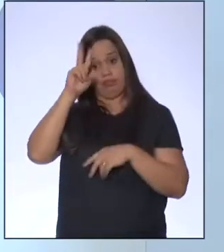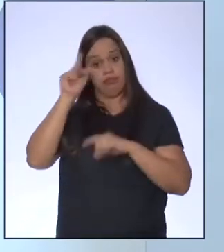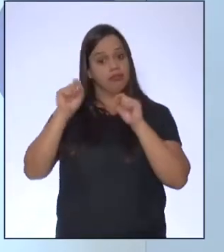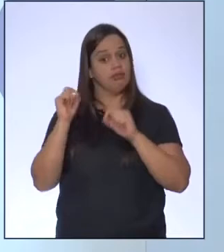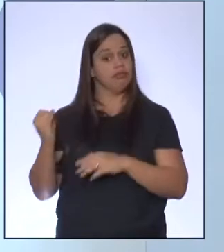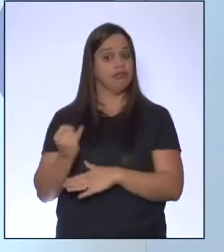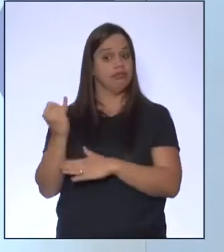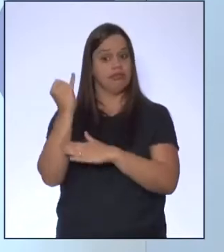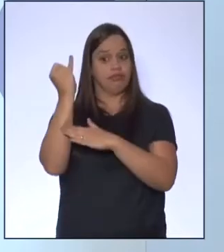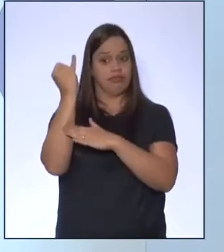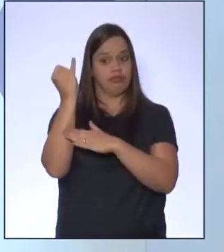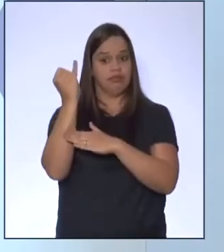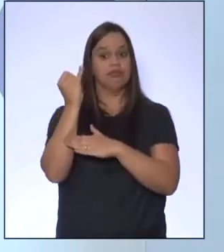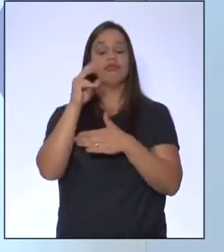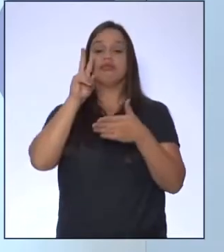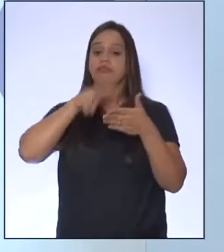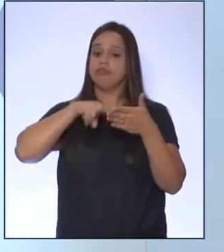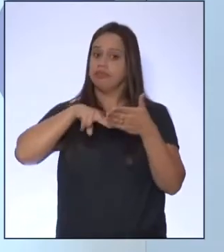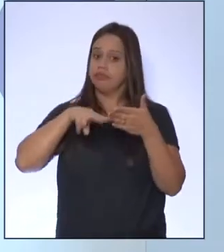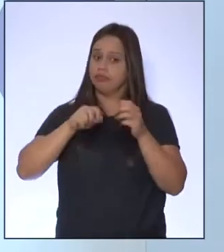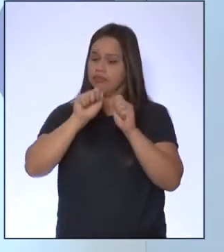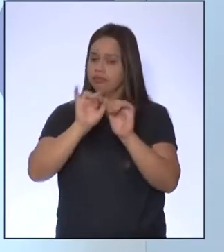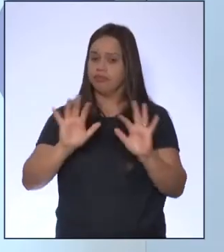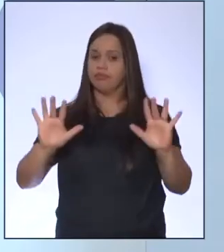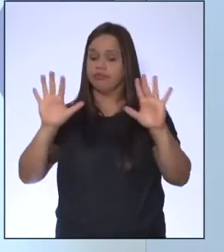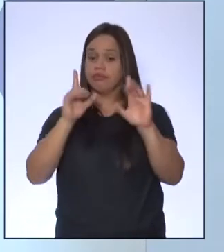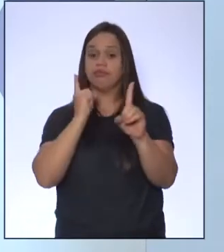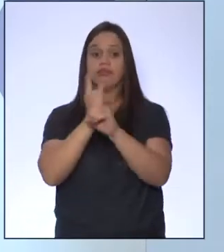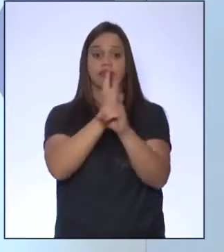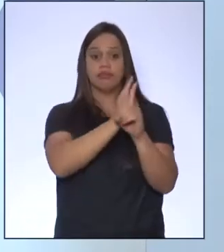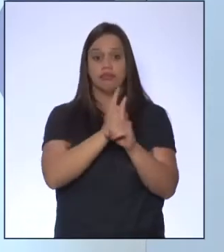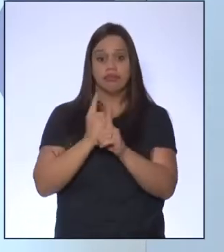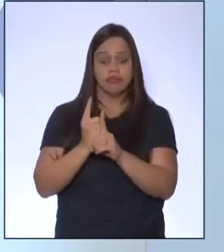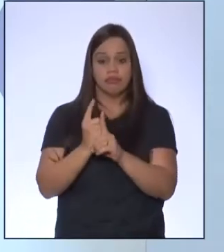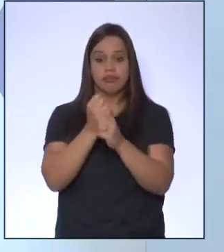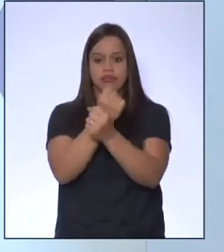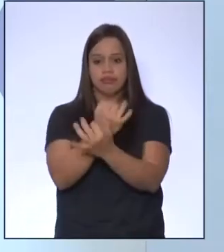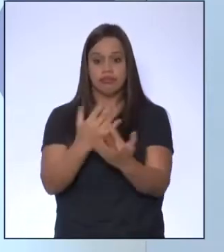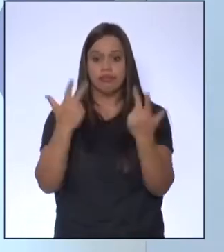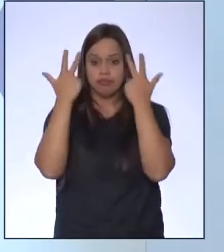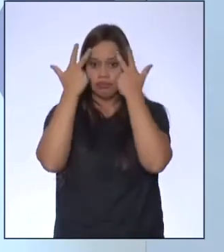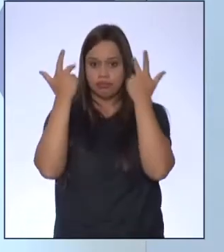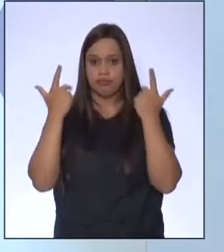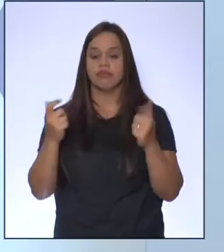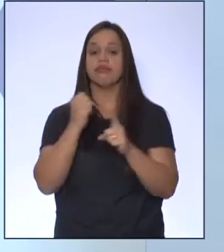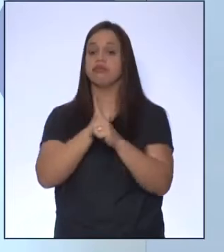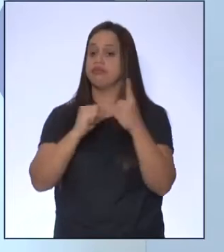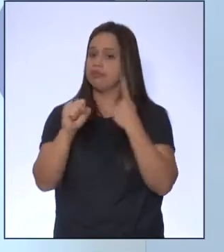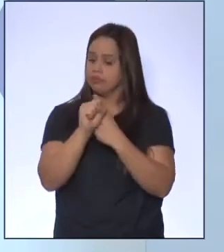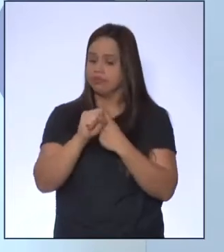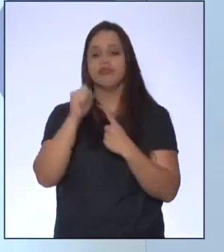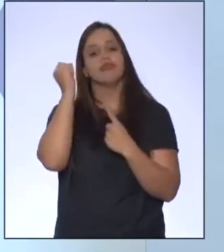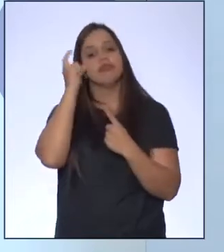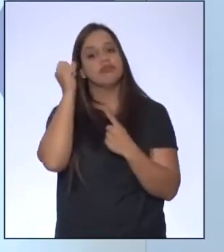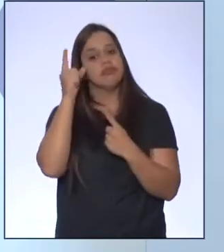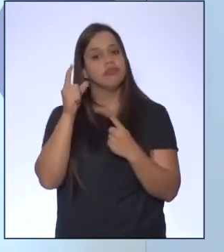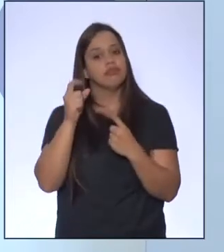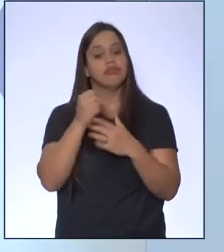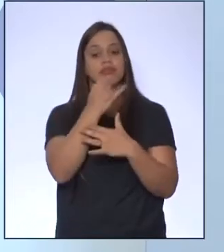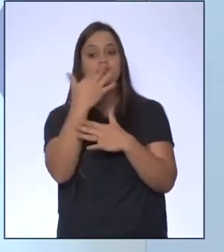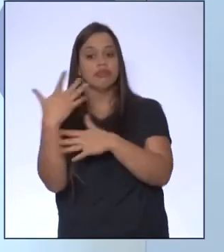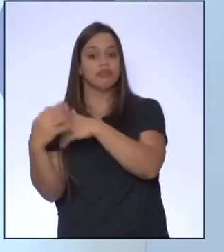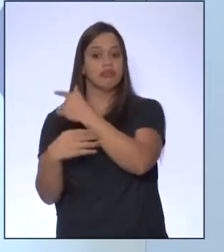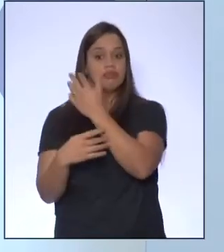da leitura de paisagem, como identificar os elementos naturais, sociais, culturais nas